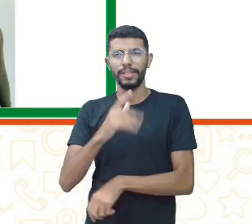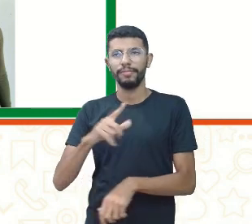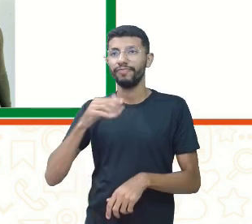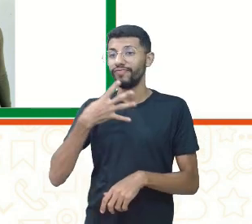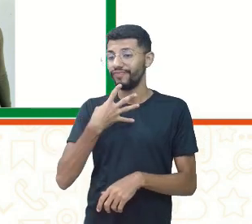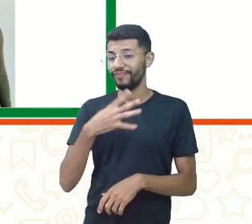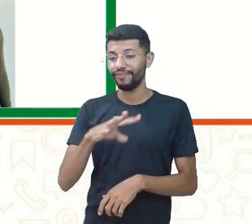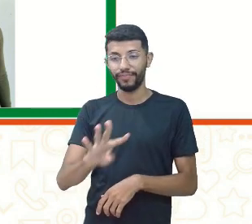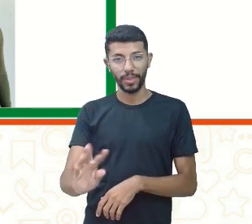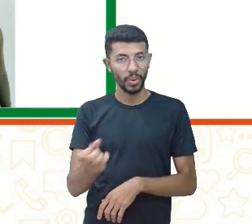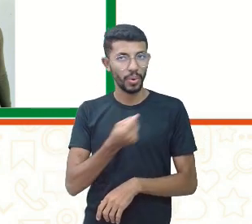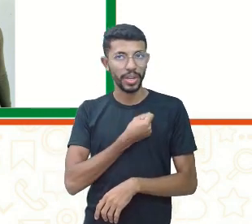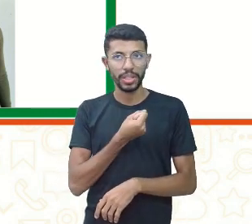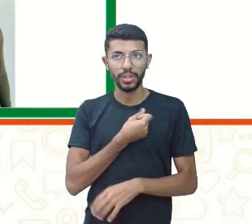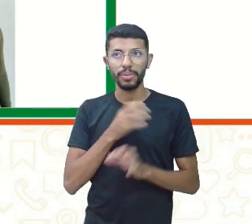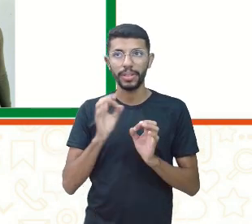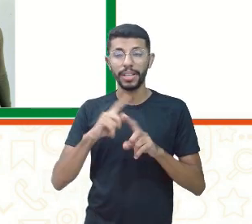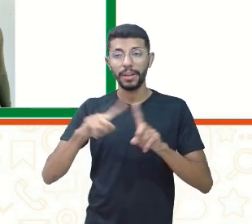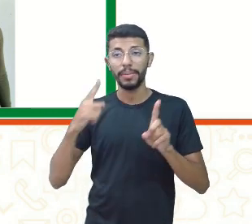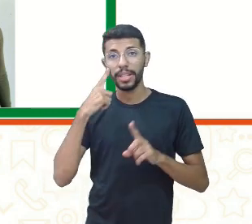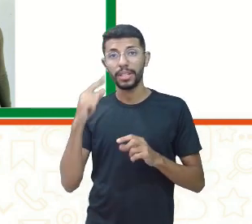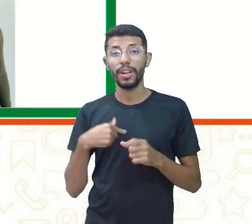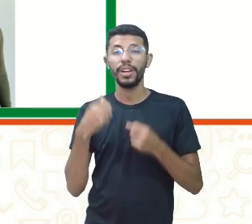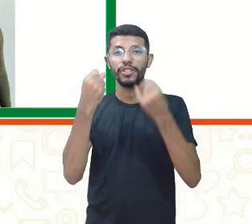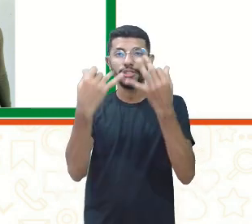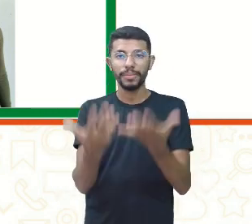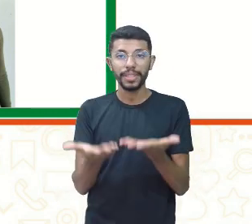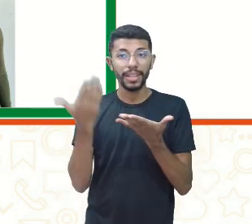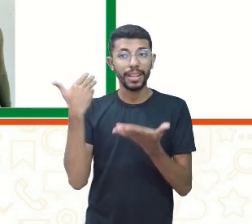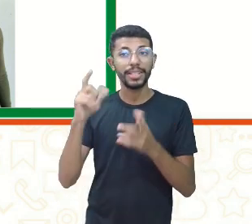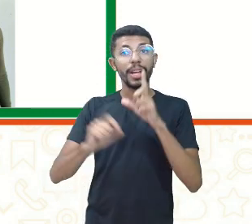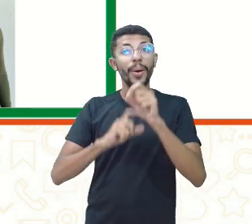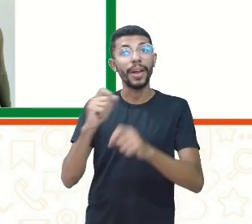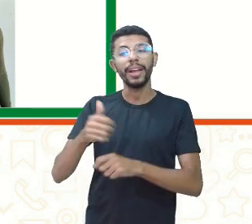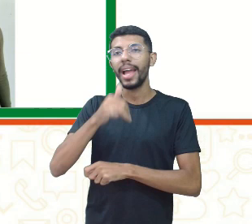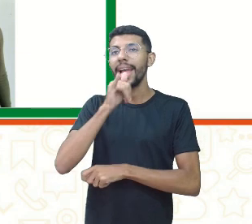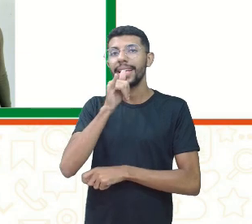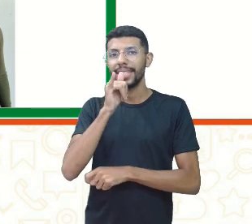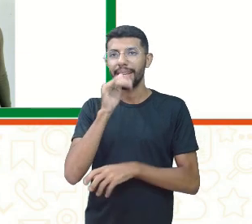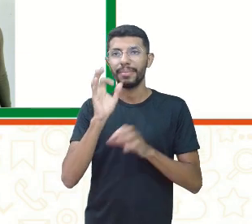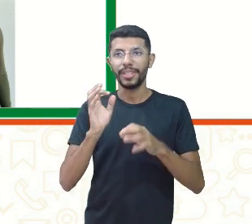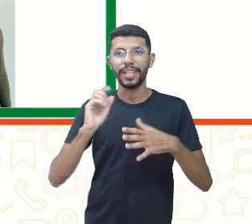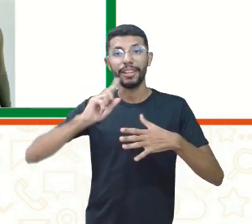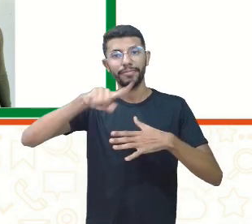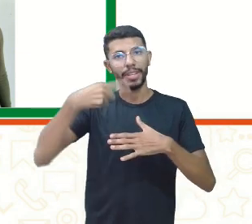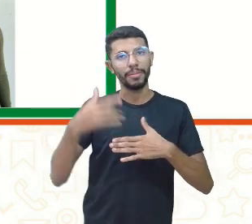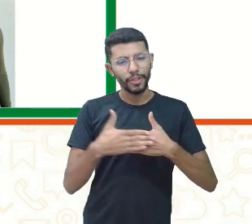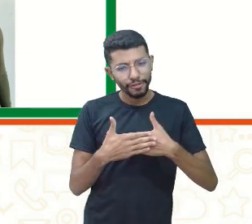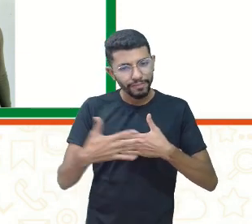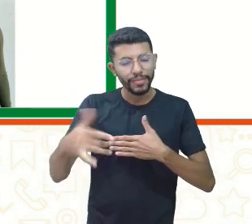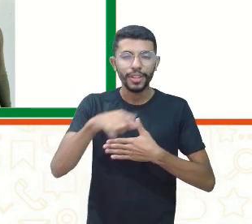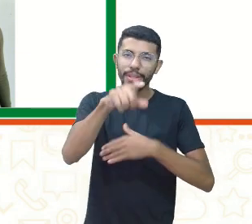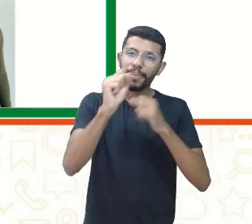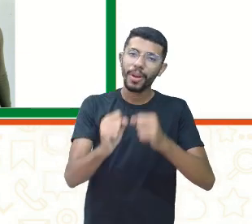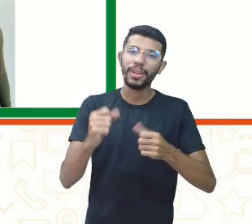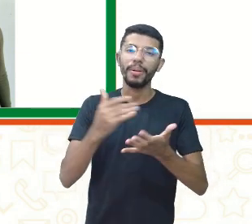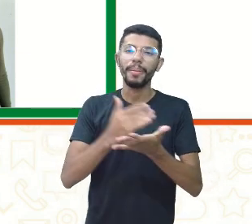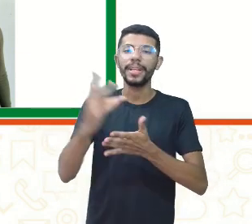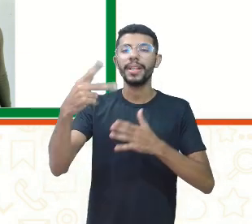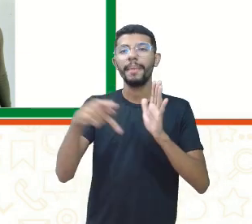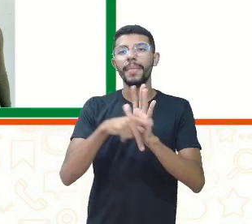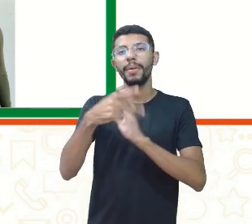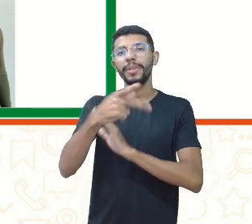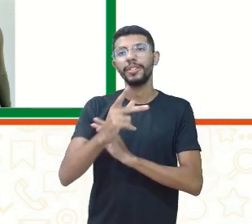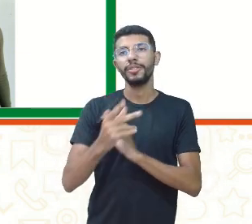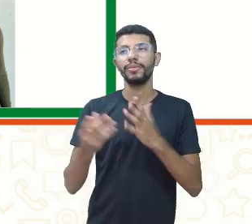não conheça os números, mas como eu disse antes, é um exemplo, professor. A partir daí é um pontapé para o